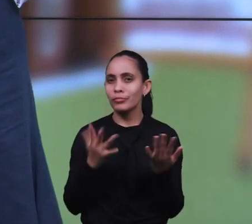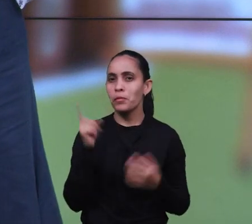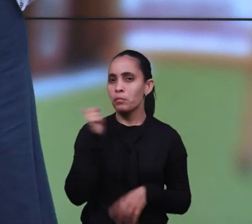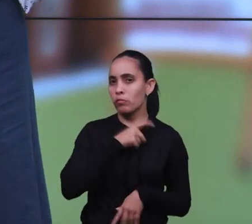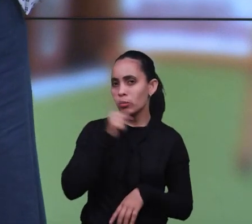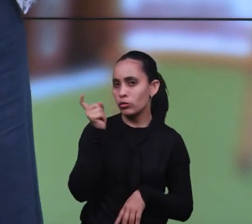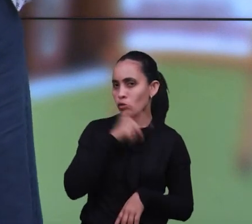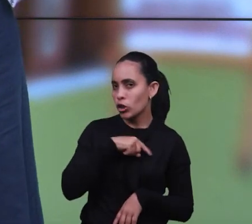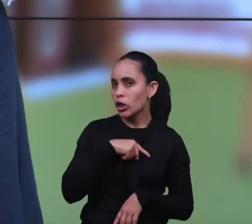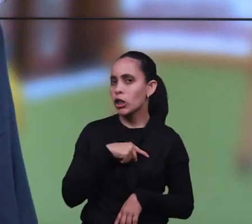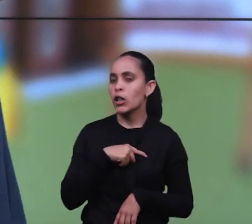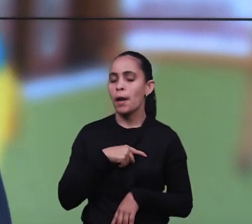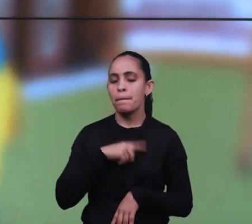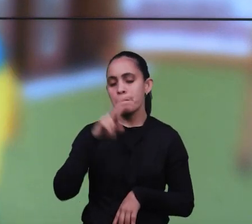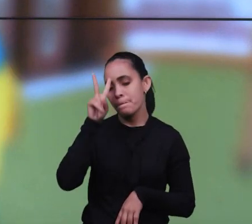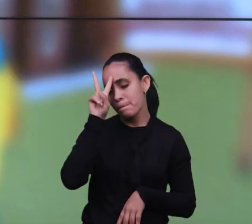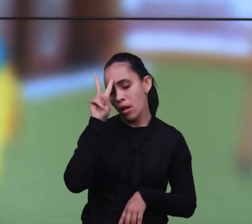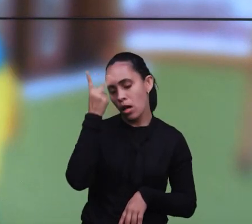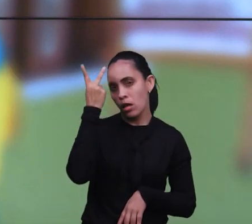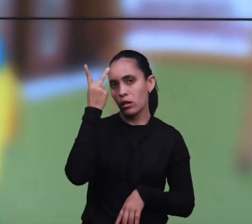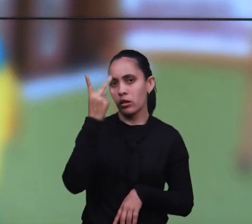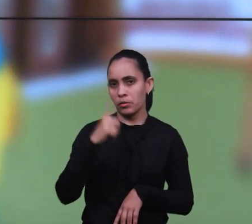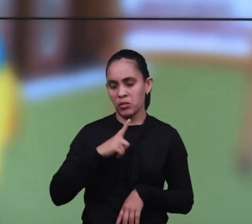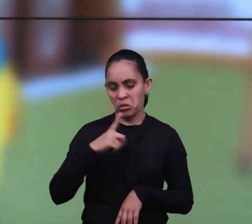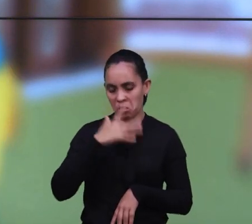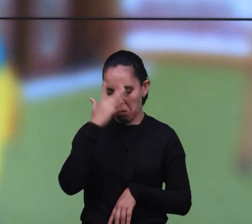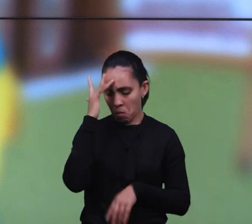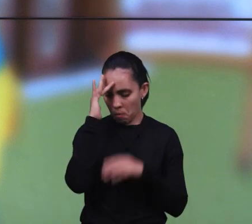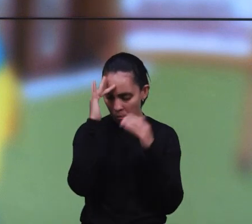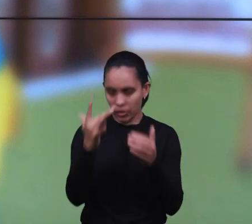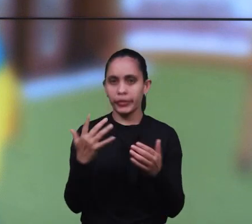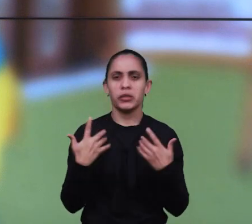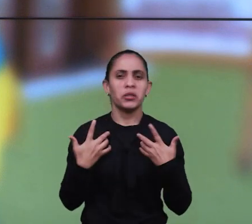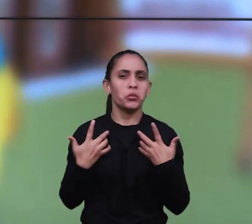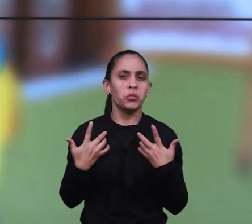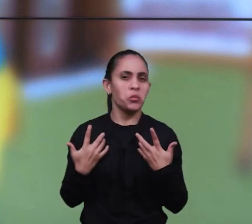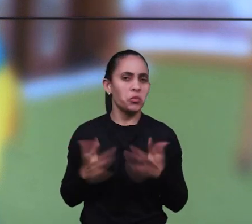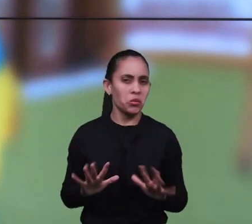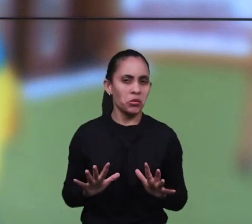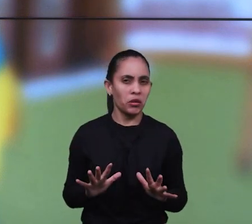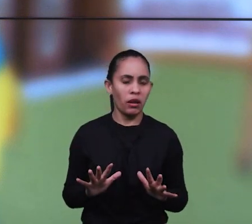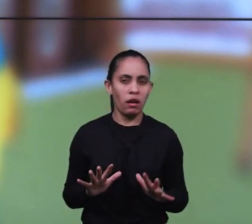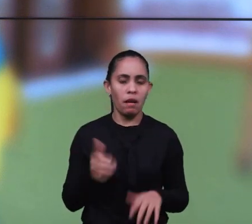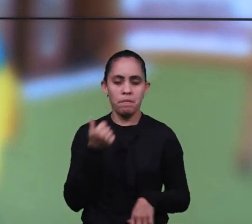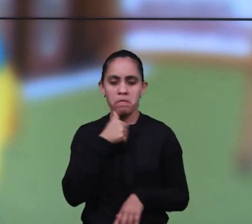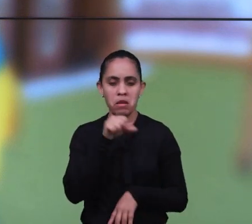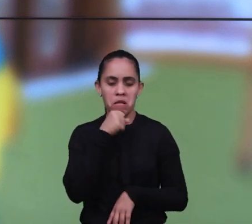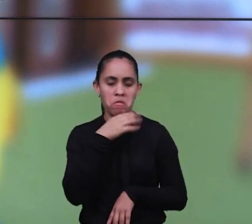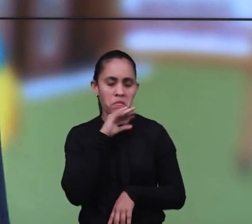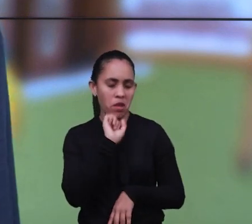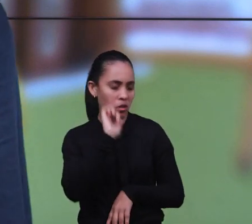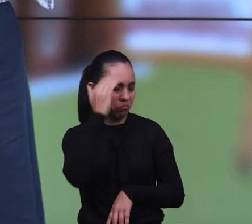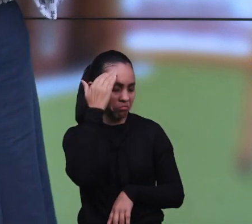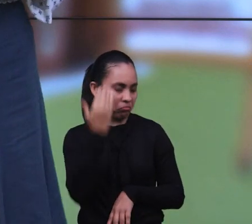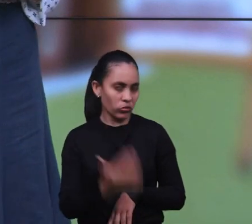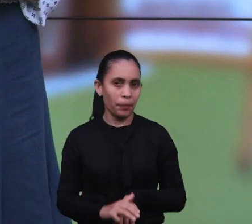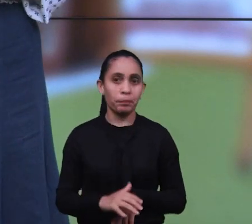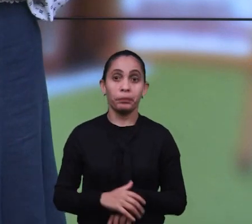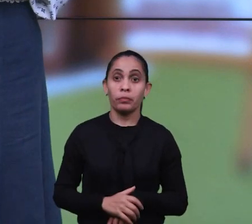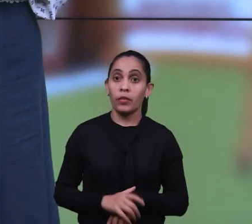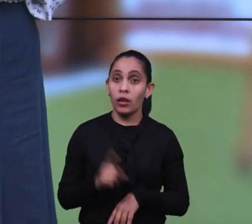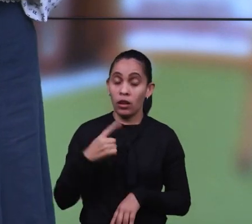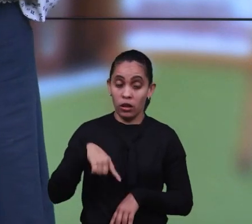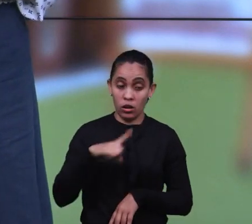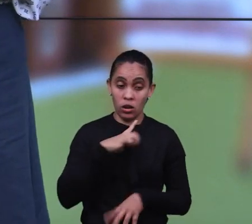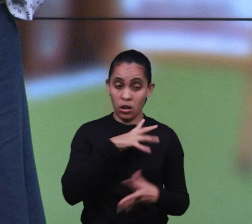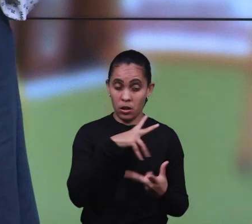chamado mentira, tem um veneno chamado rebeldia, aqueles que não querem obedecer aos pais, às mães.